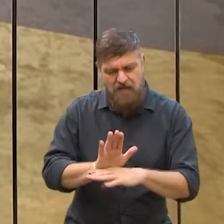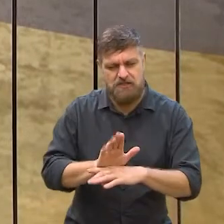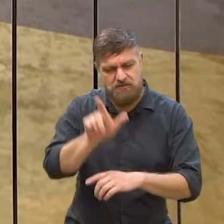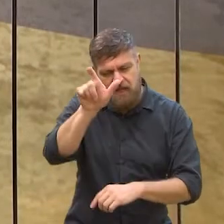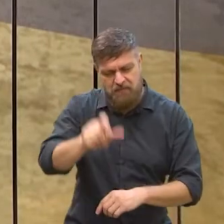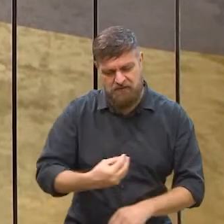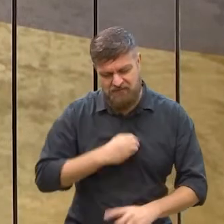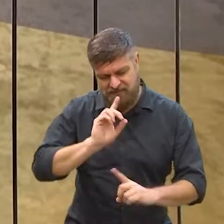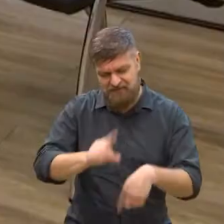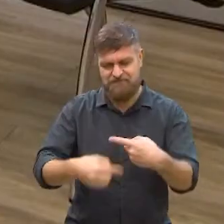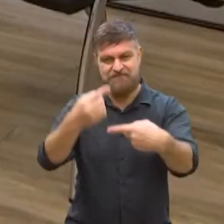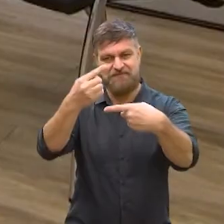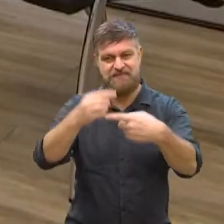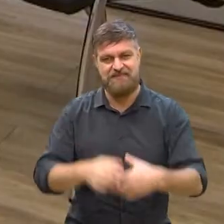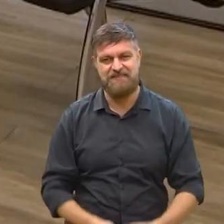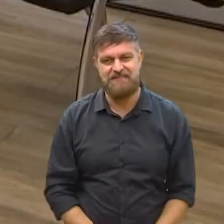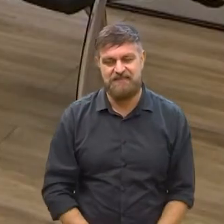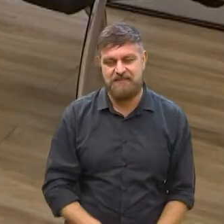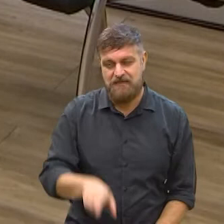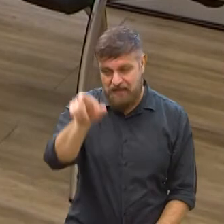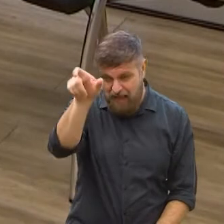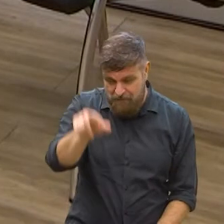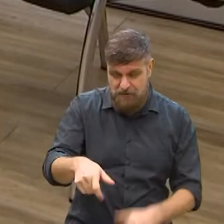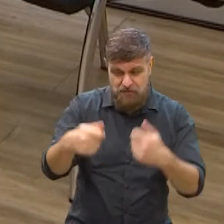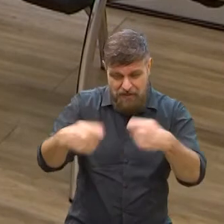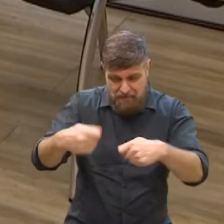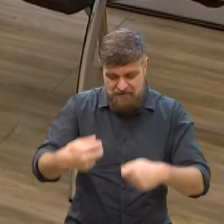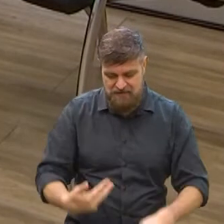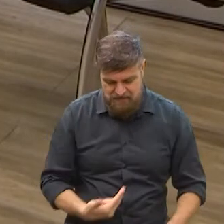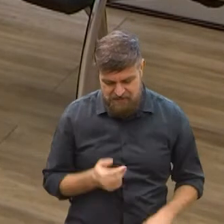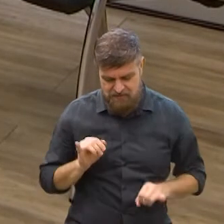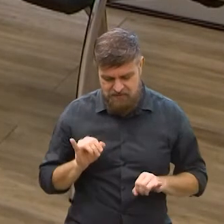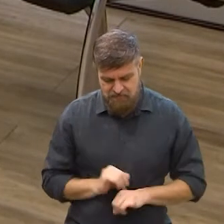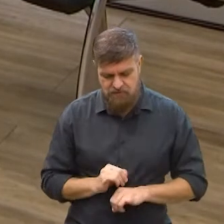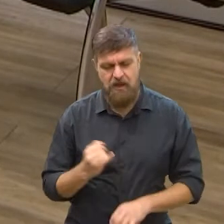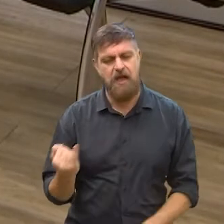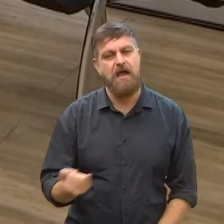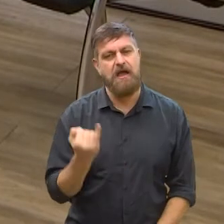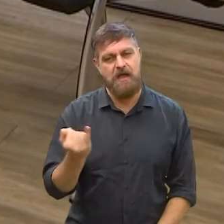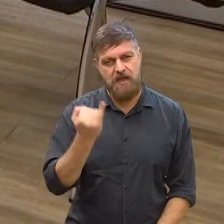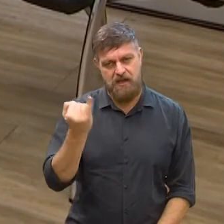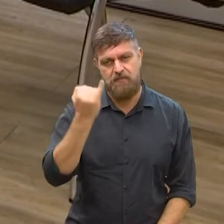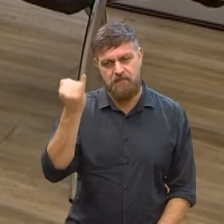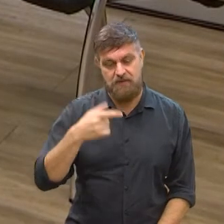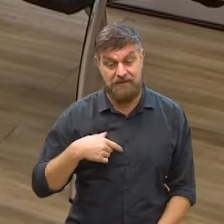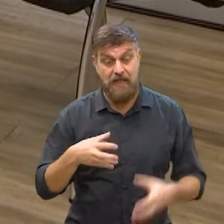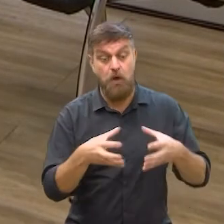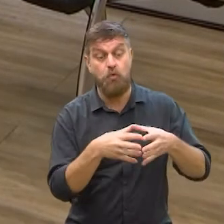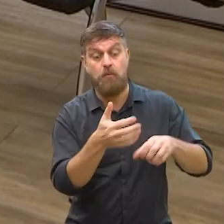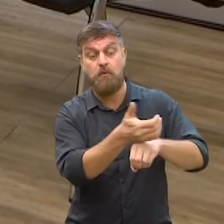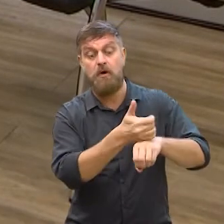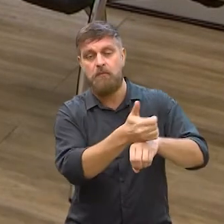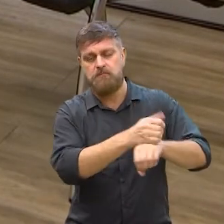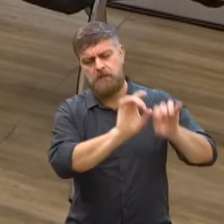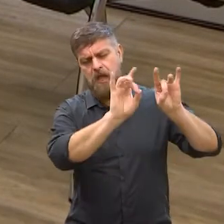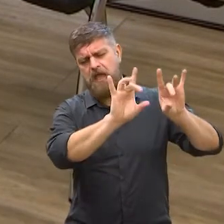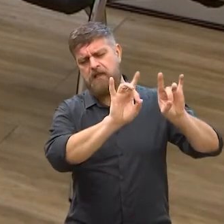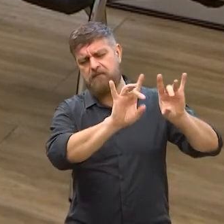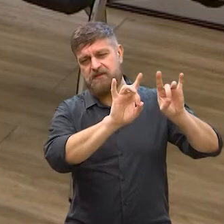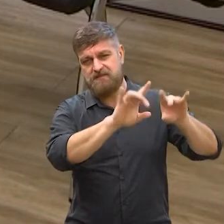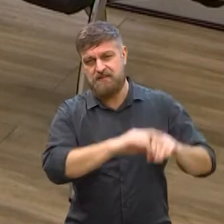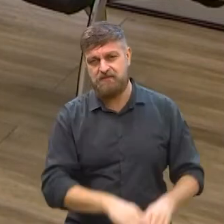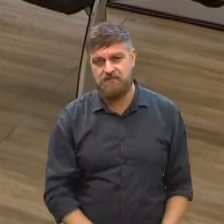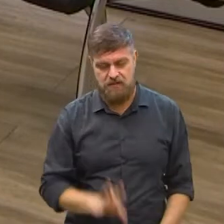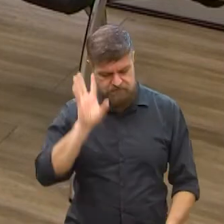E o paciente precisando desse tratamento, é importante buscar uma equipe especializada para fins de